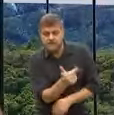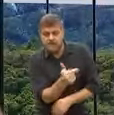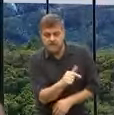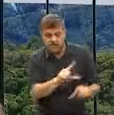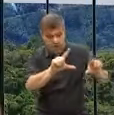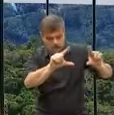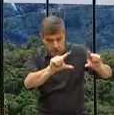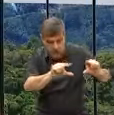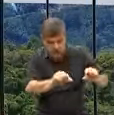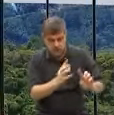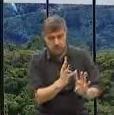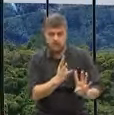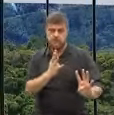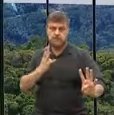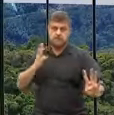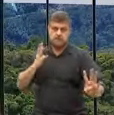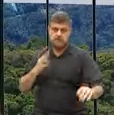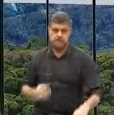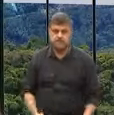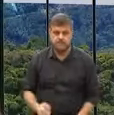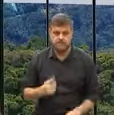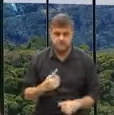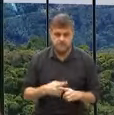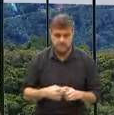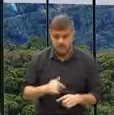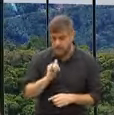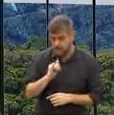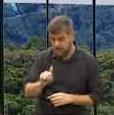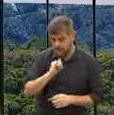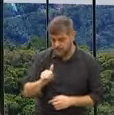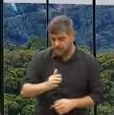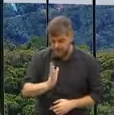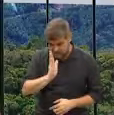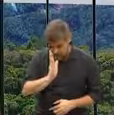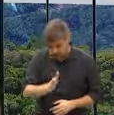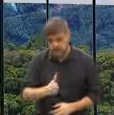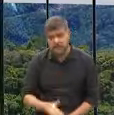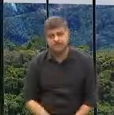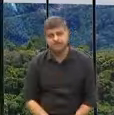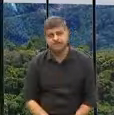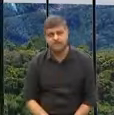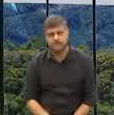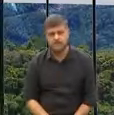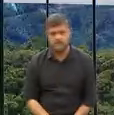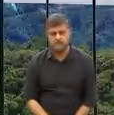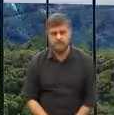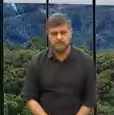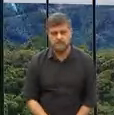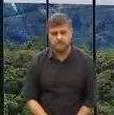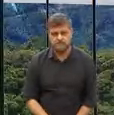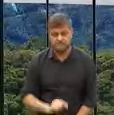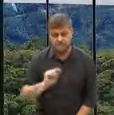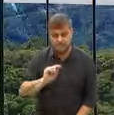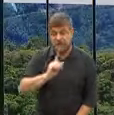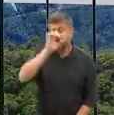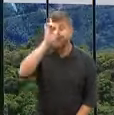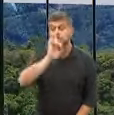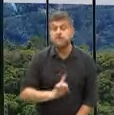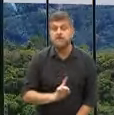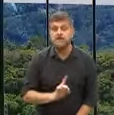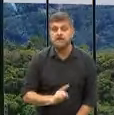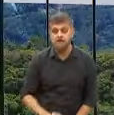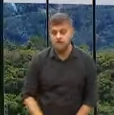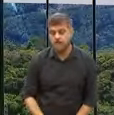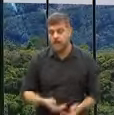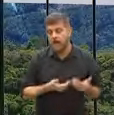a demanda de creche, porque é aquilo que eu disse no princípio. Quem tem direito à vaga é